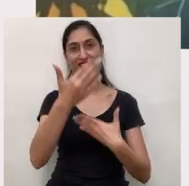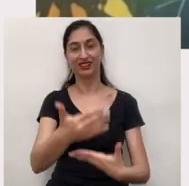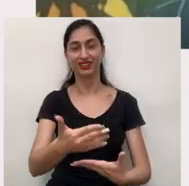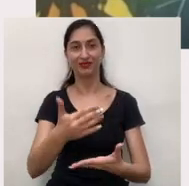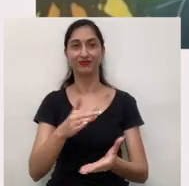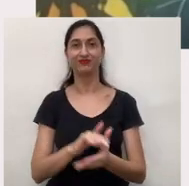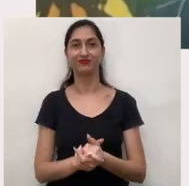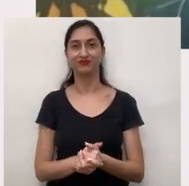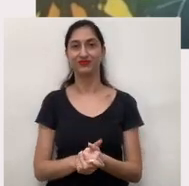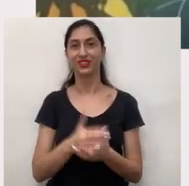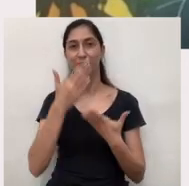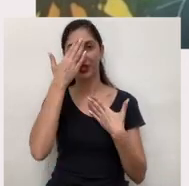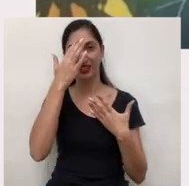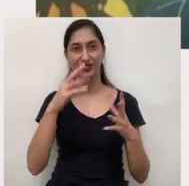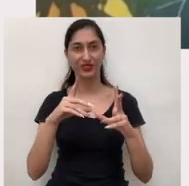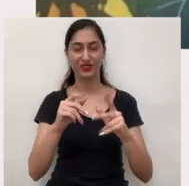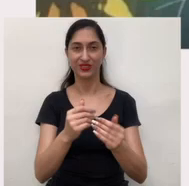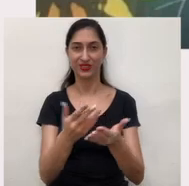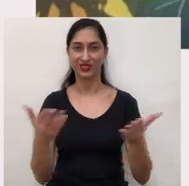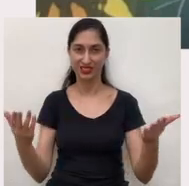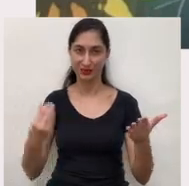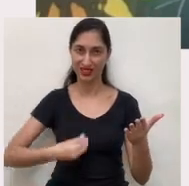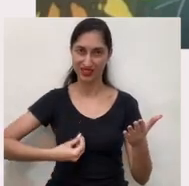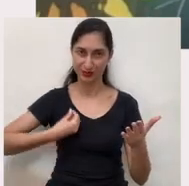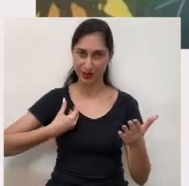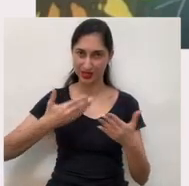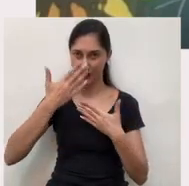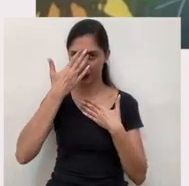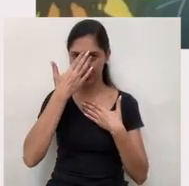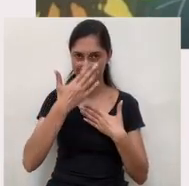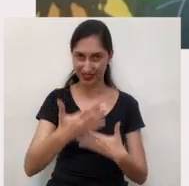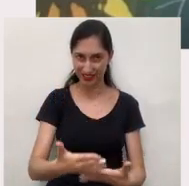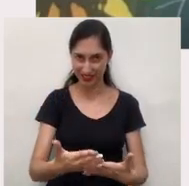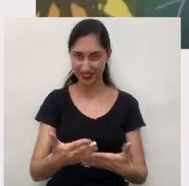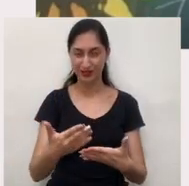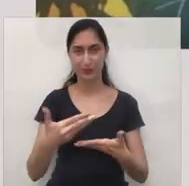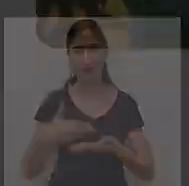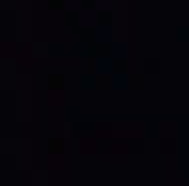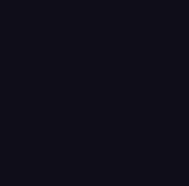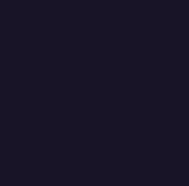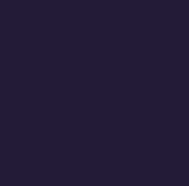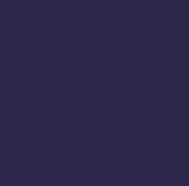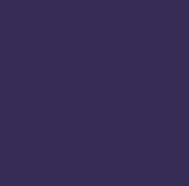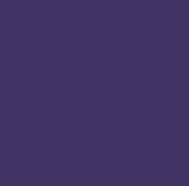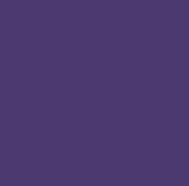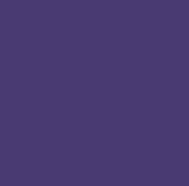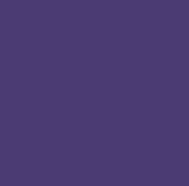olhar. Obrigada, gente, pela presença, viu? Obrigada, Periférico, pelo convite.